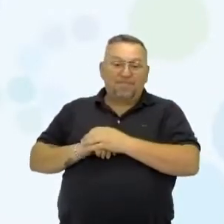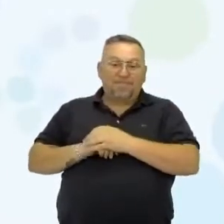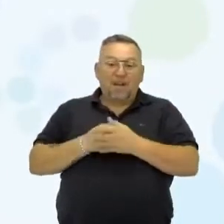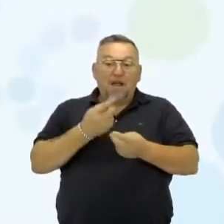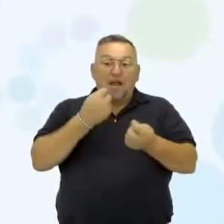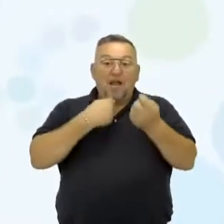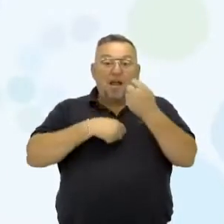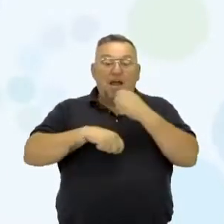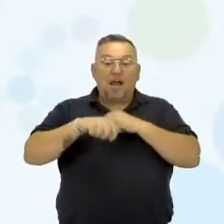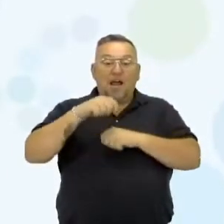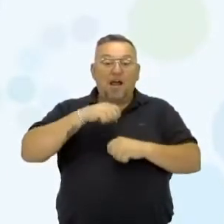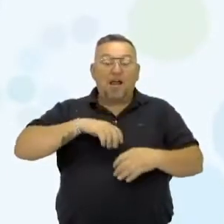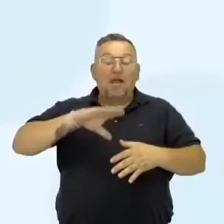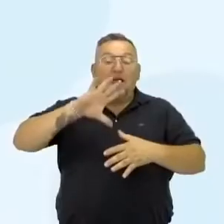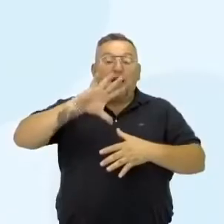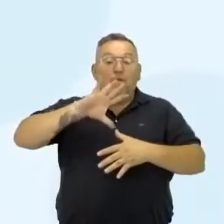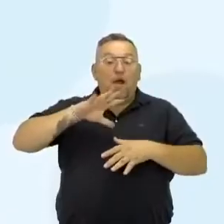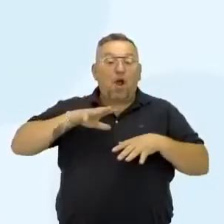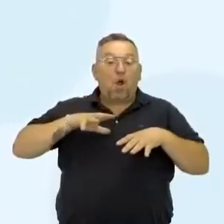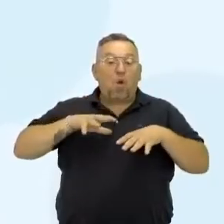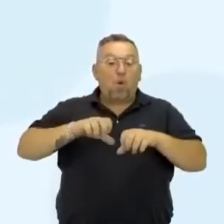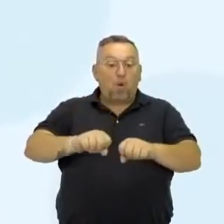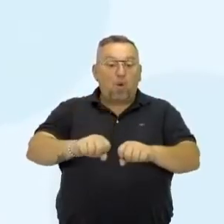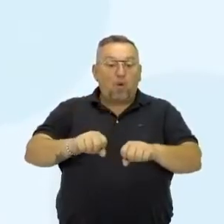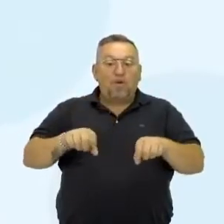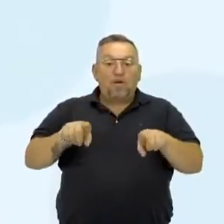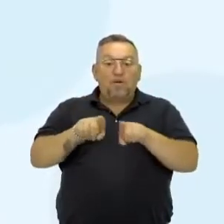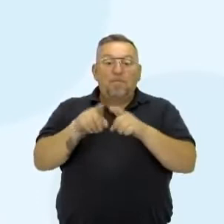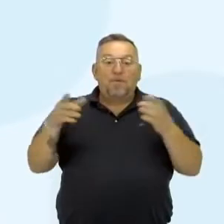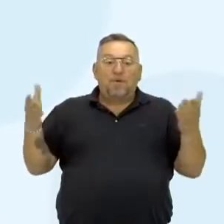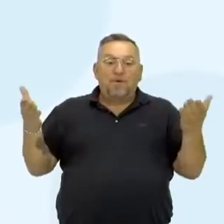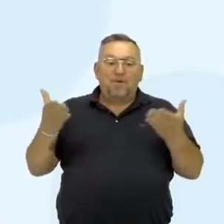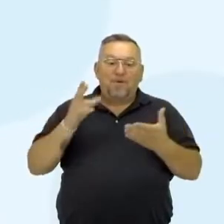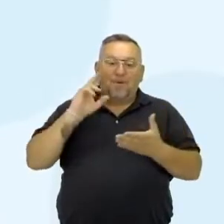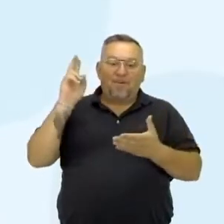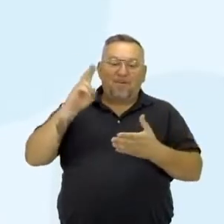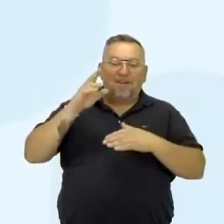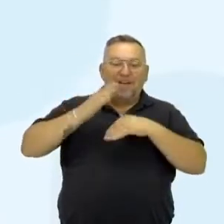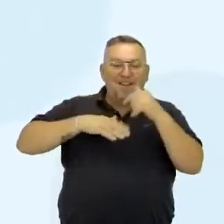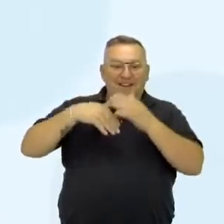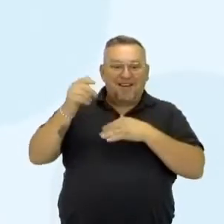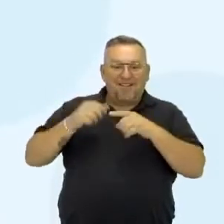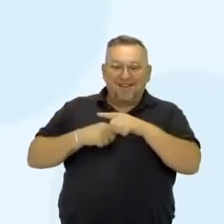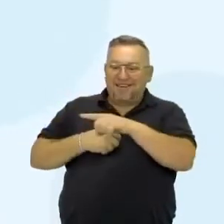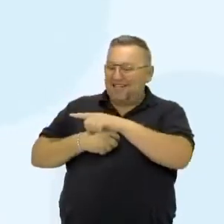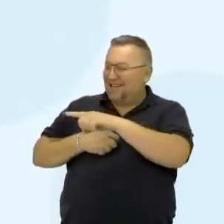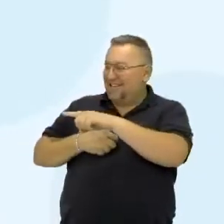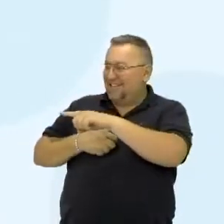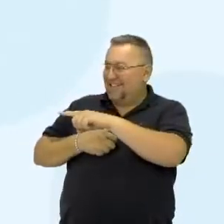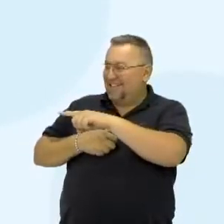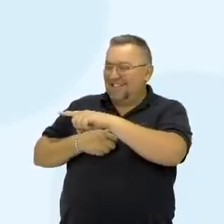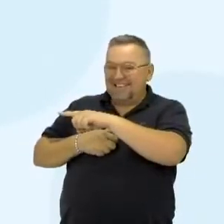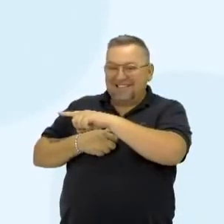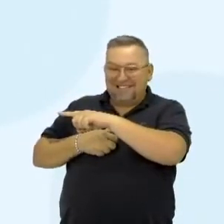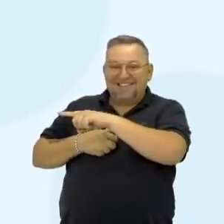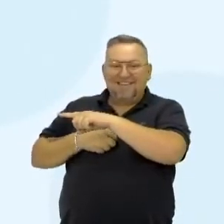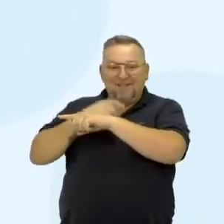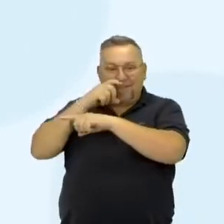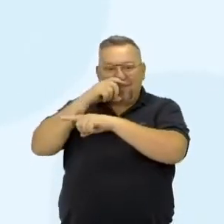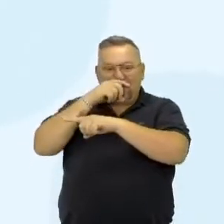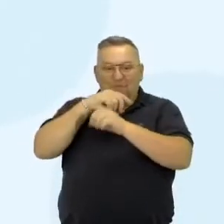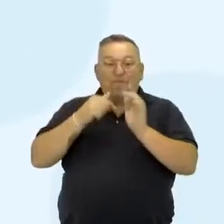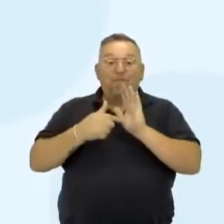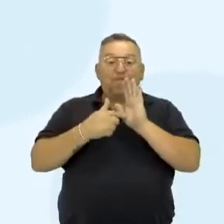A economia na América colonial. E aproveitando já a habilidade do currículo paulista, apresentar